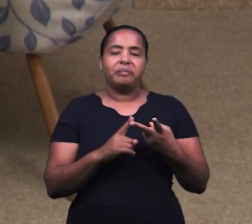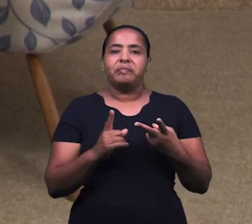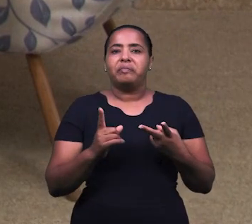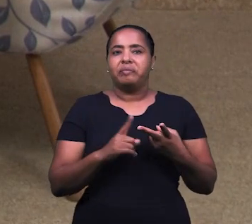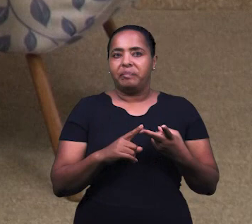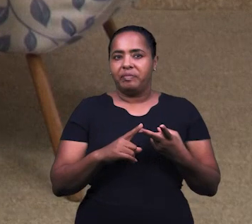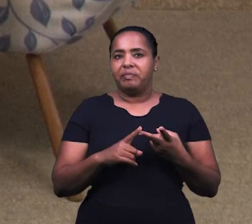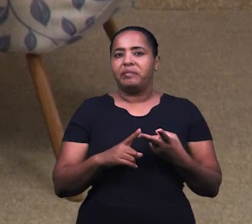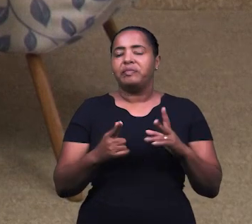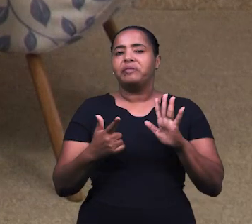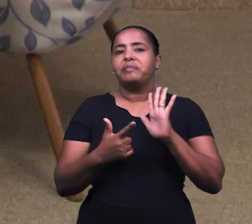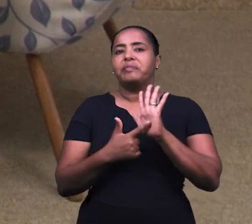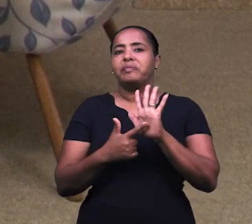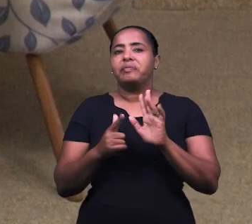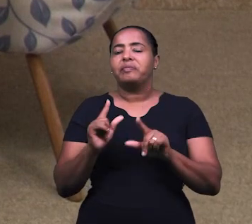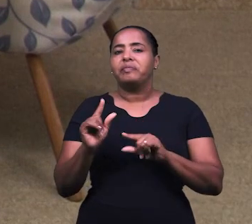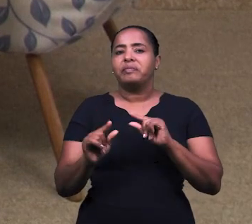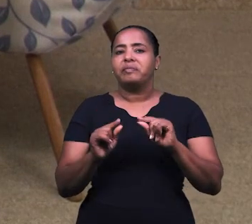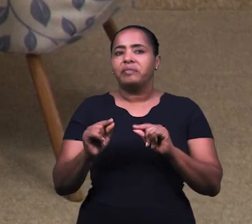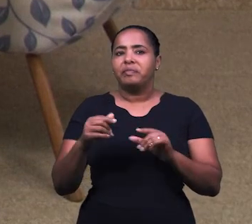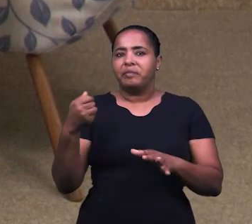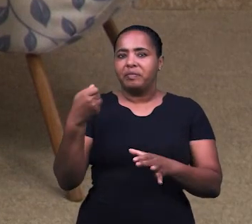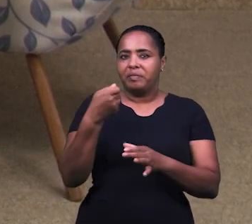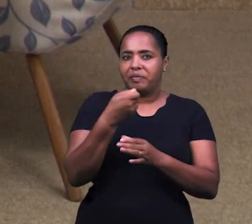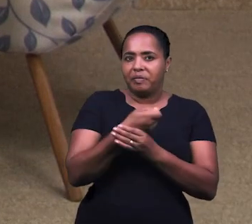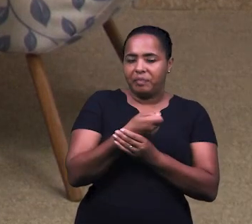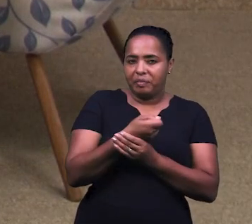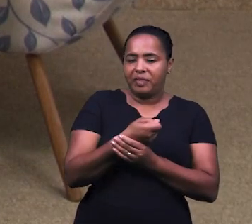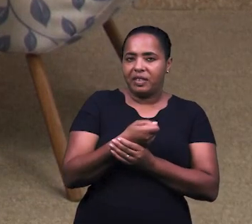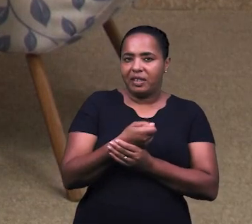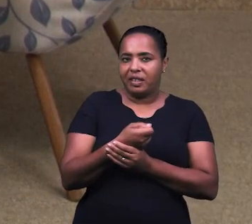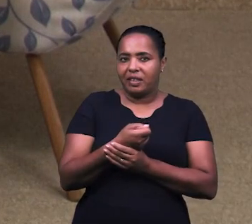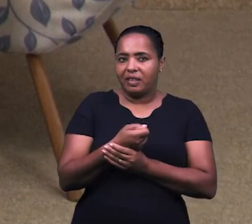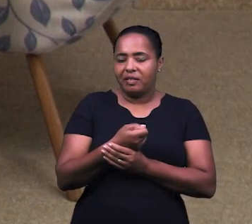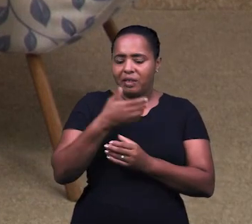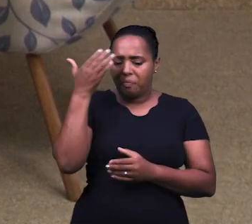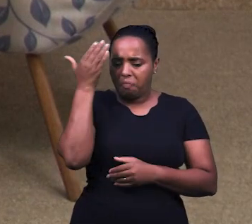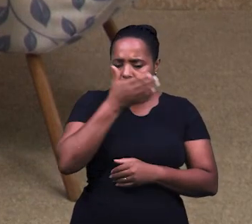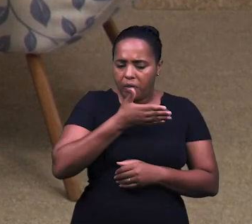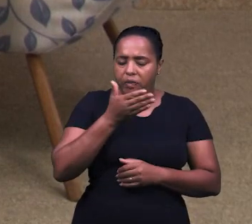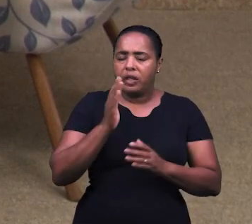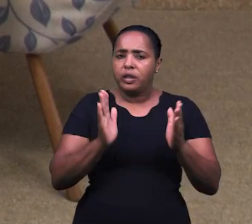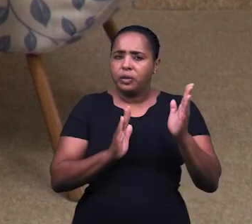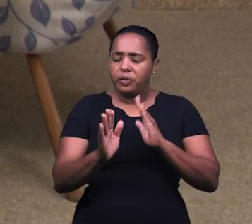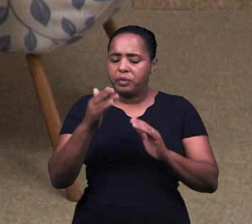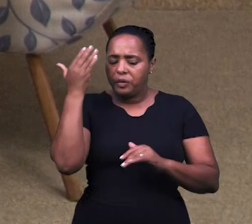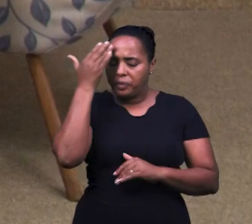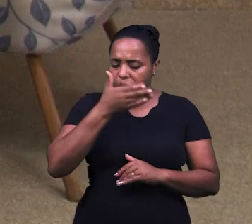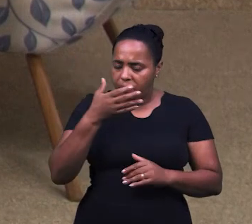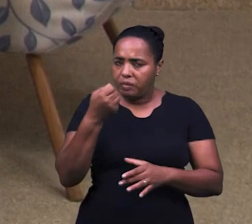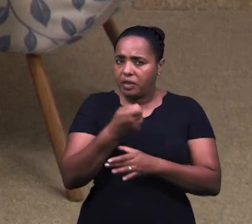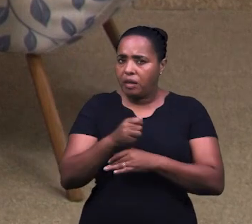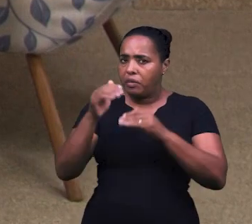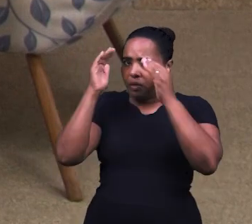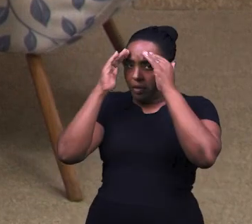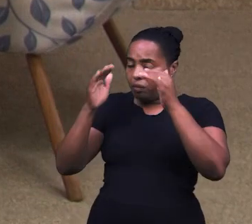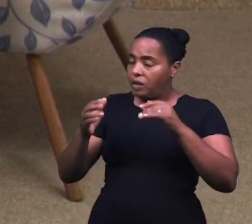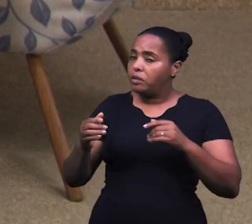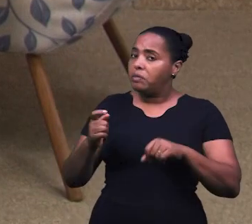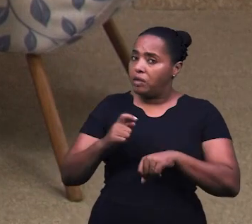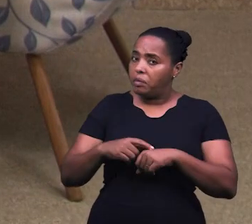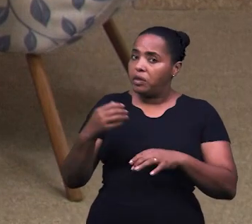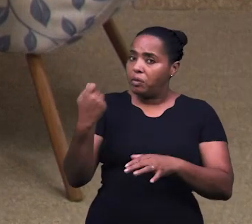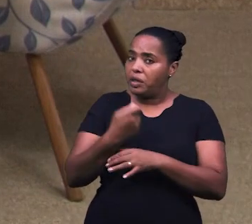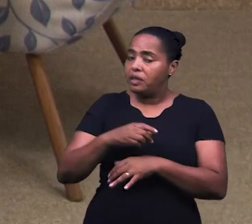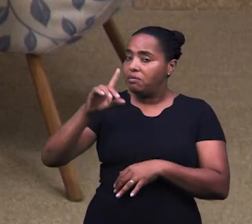jovem Rafaela, ela falou que Abraão estava sendo provado e nessa sua prova ele foi obediente. E como ele